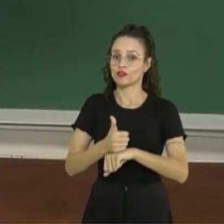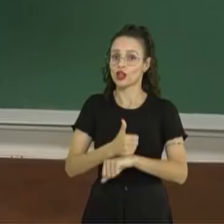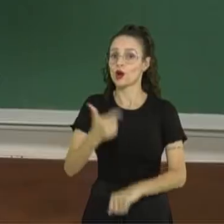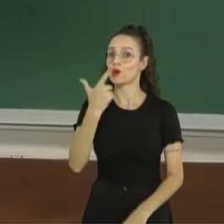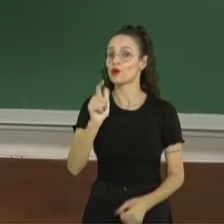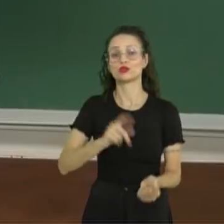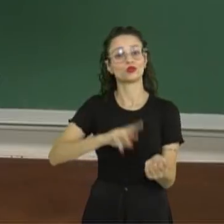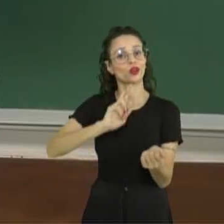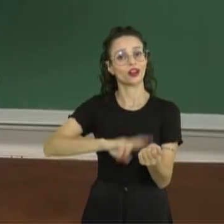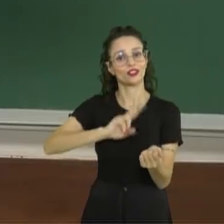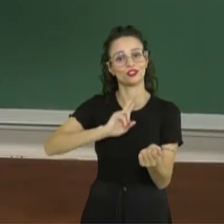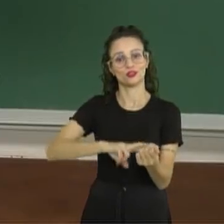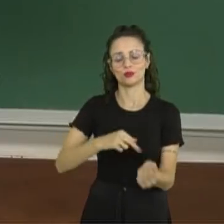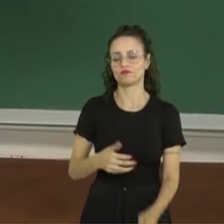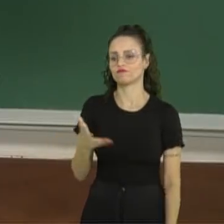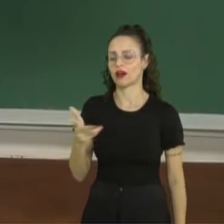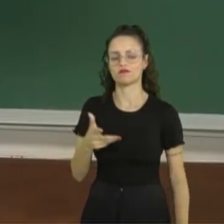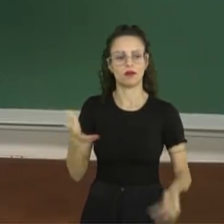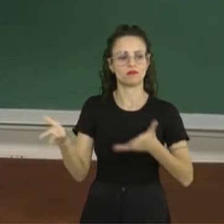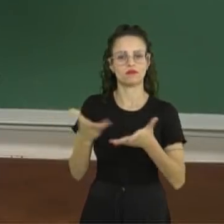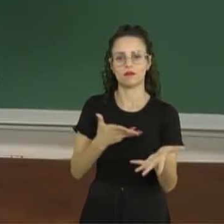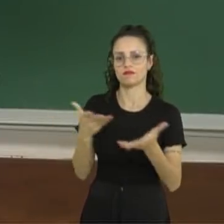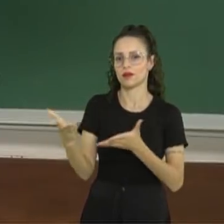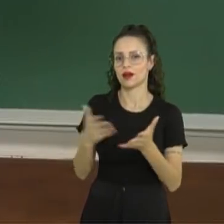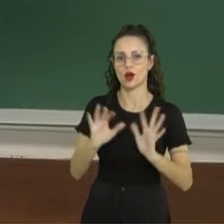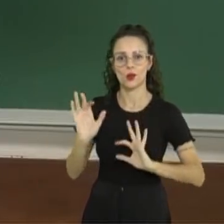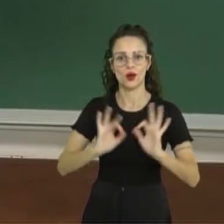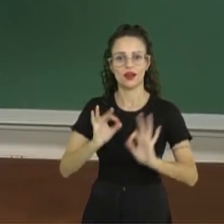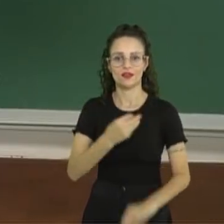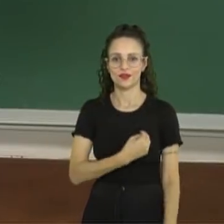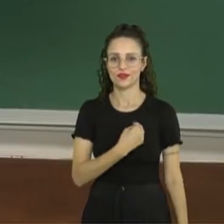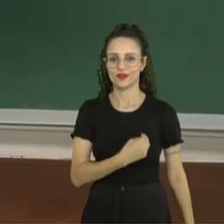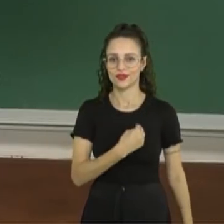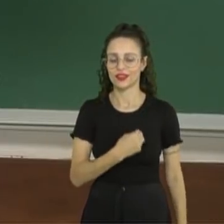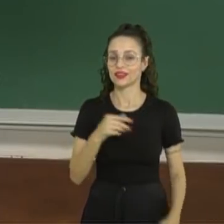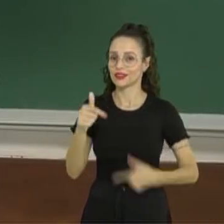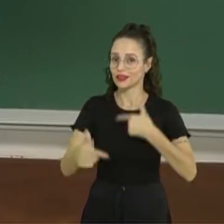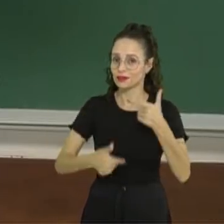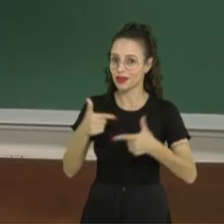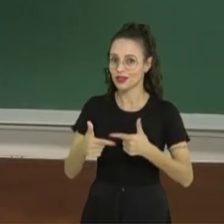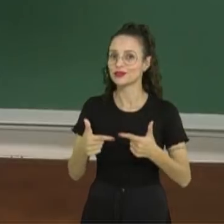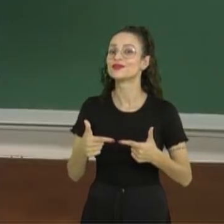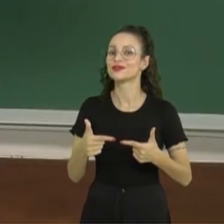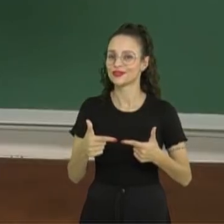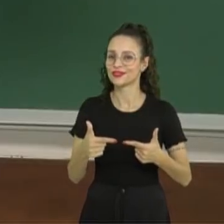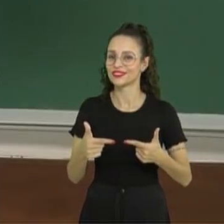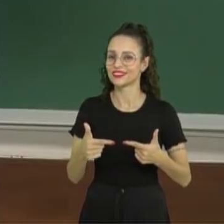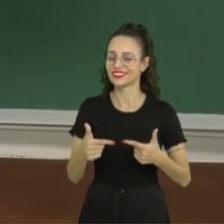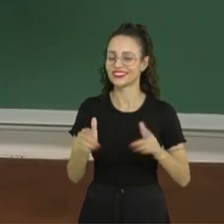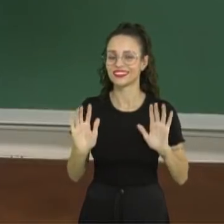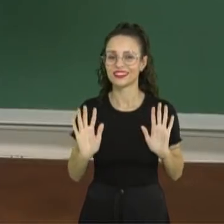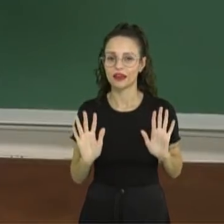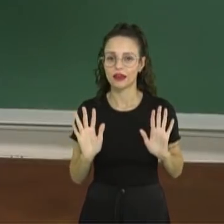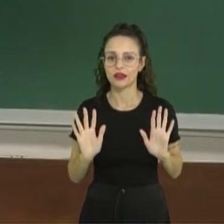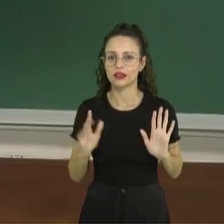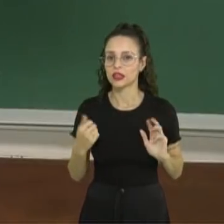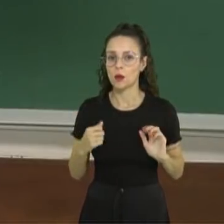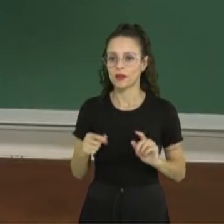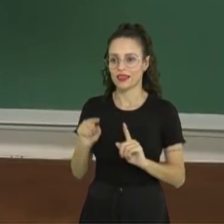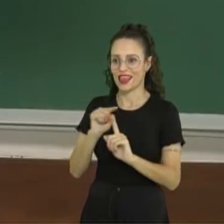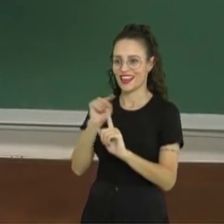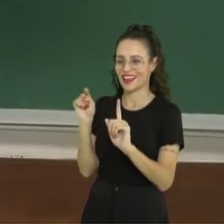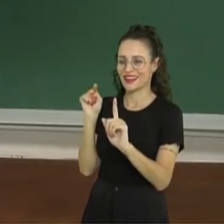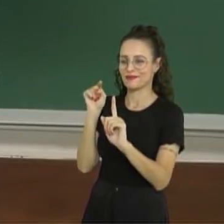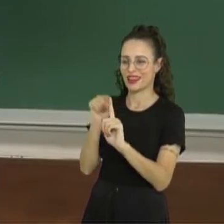de ritmo de sociedade, de se organizar a sua vida, de organizar o seu trabalho. Ele não tem que cumprir metas